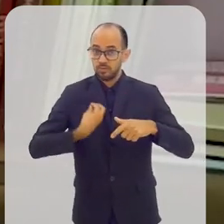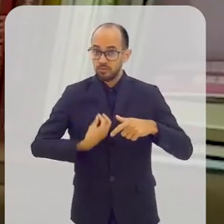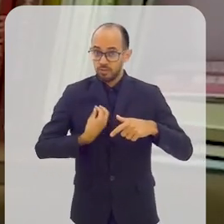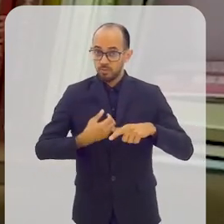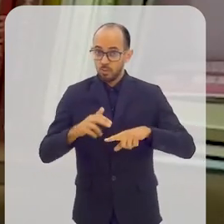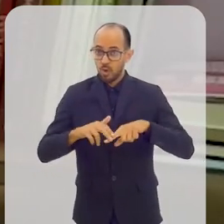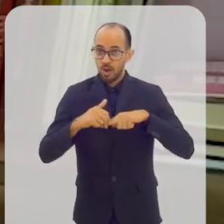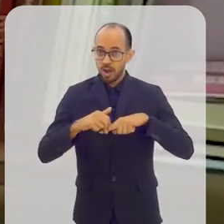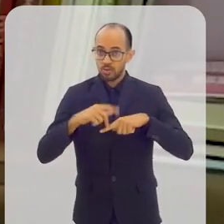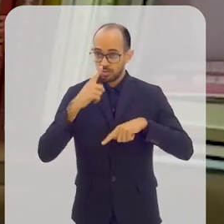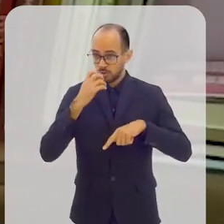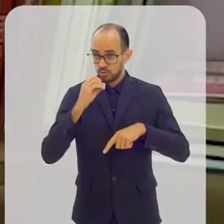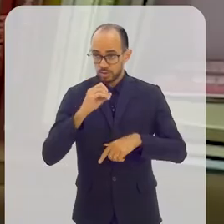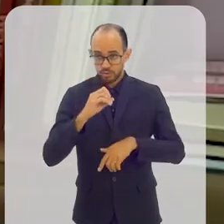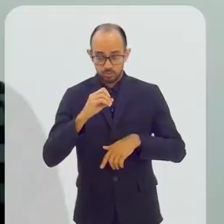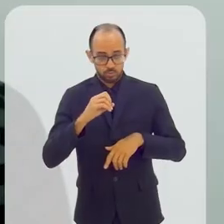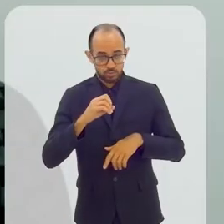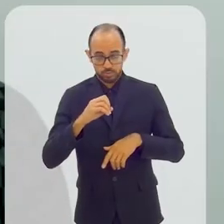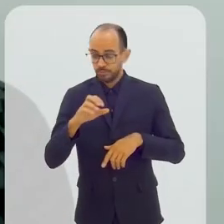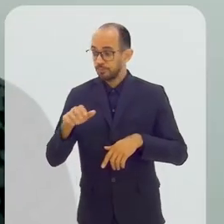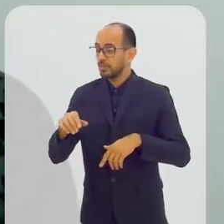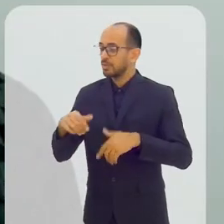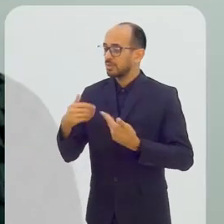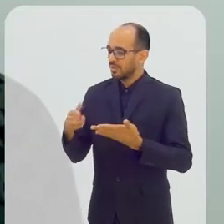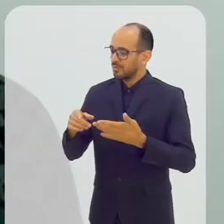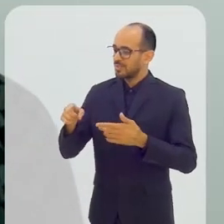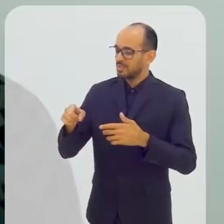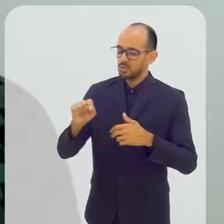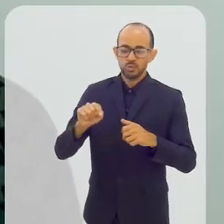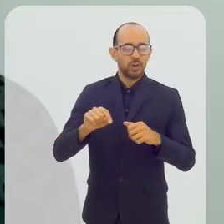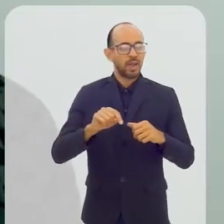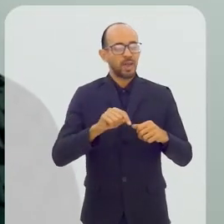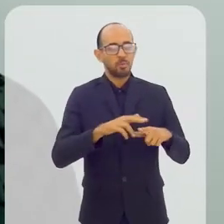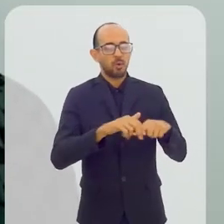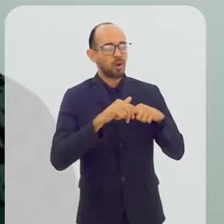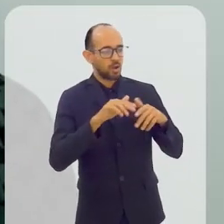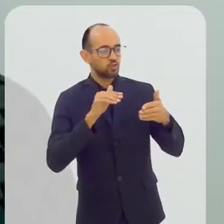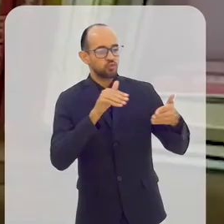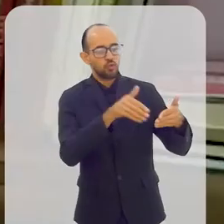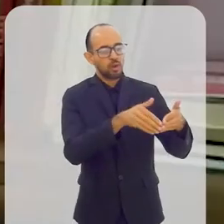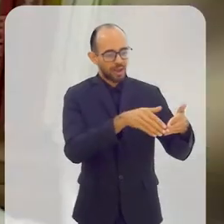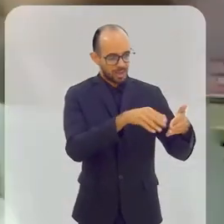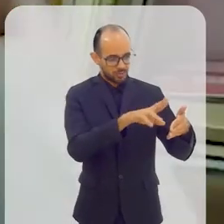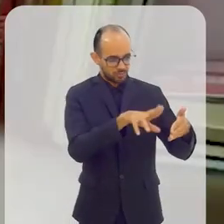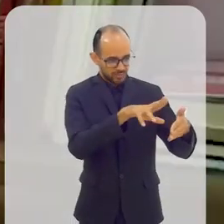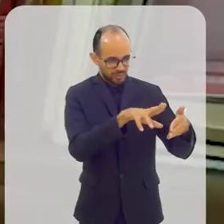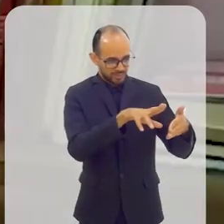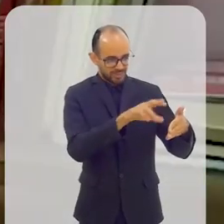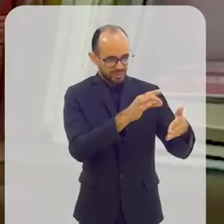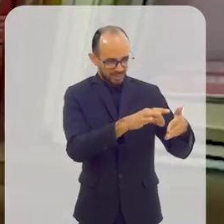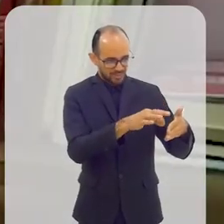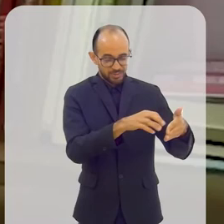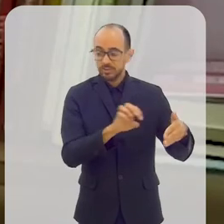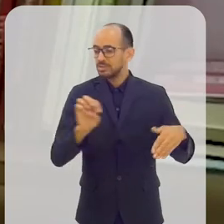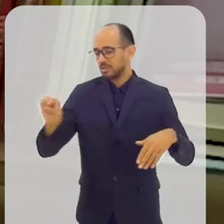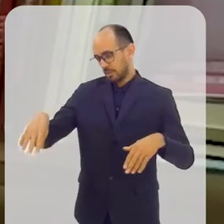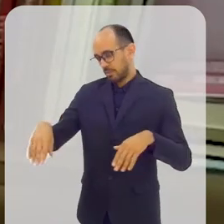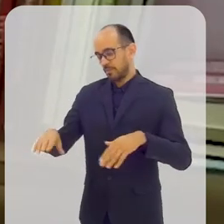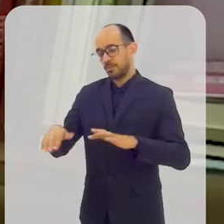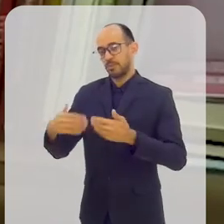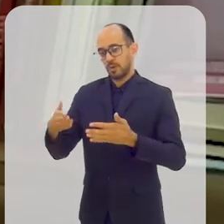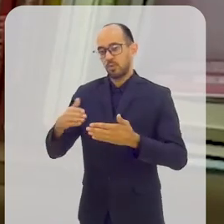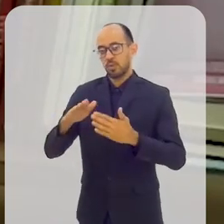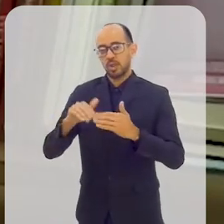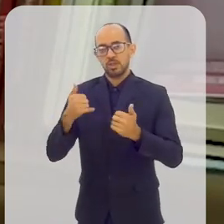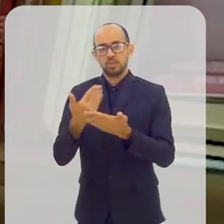Zero. E esse é o resultado de focar na universidade? Na universidade. Nas escolas, é